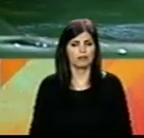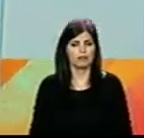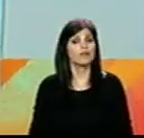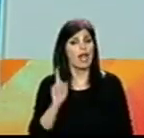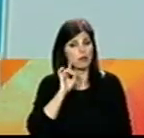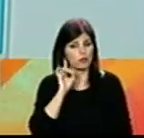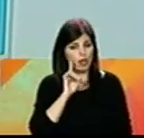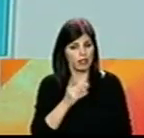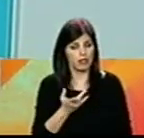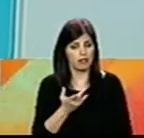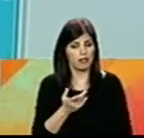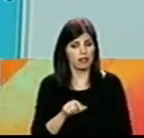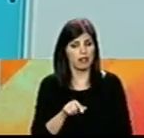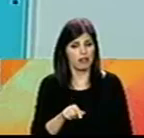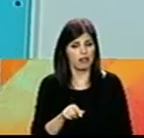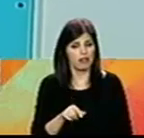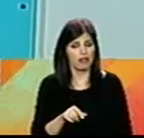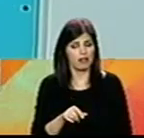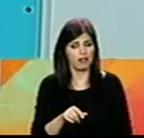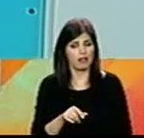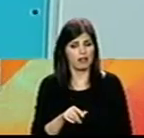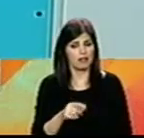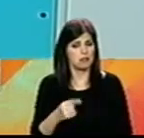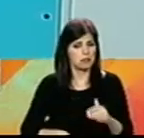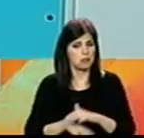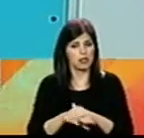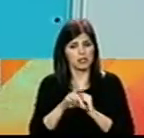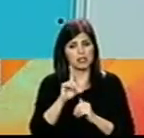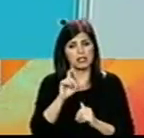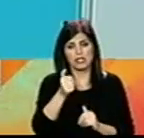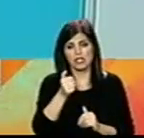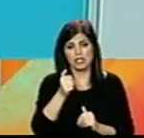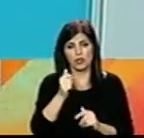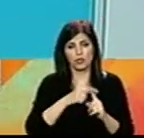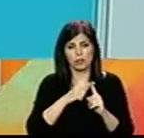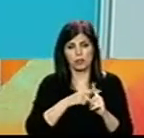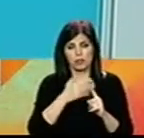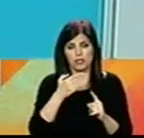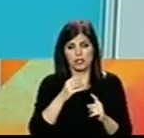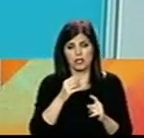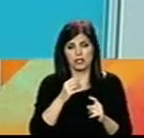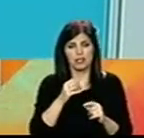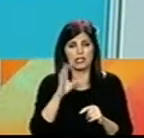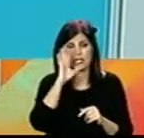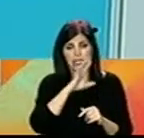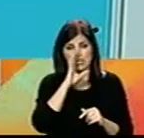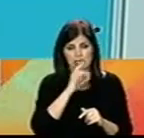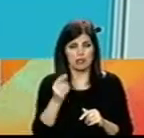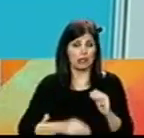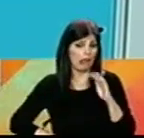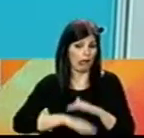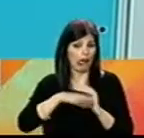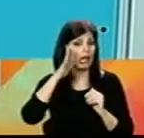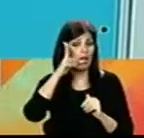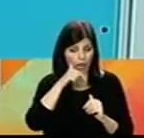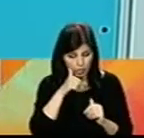importante que esto esté a no más de 65 grados, 70, porque si no nos cargamos, destruimos lo que